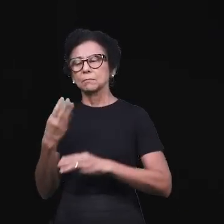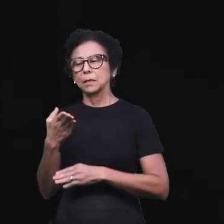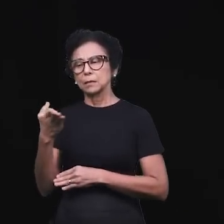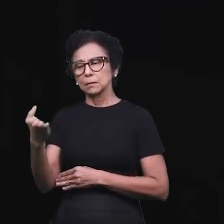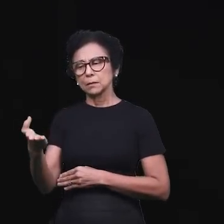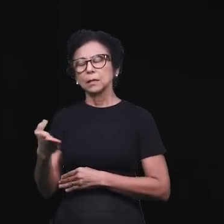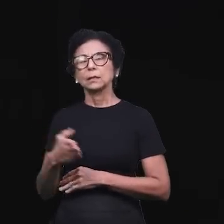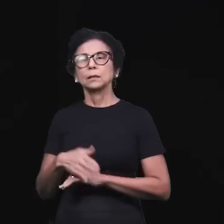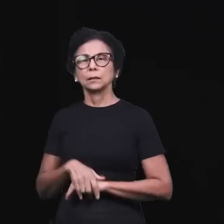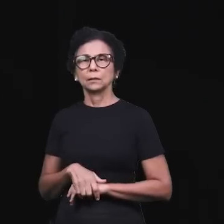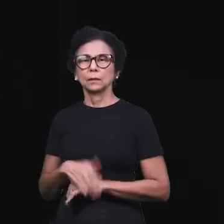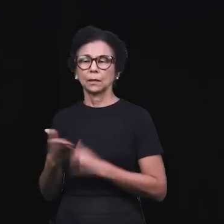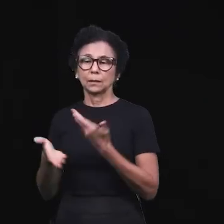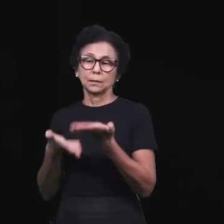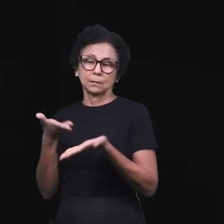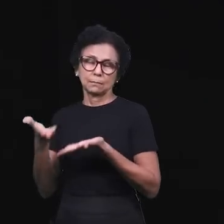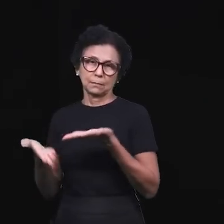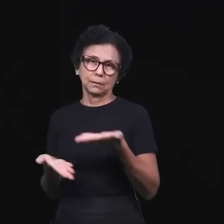assistência. Foi um trabalho